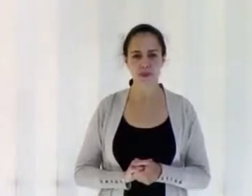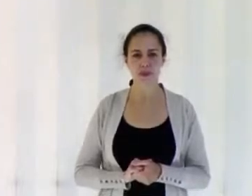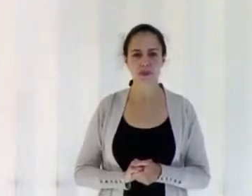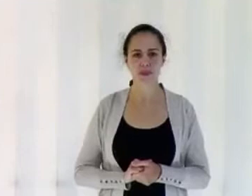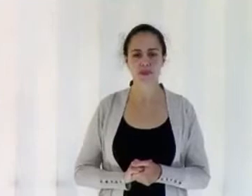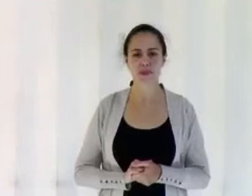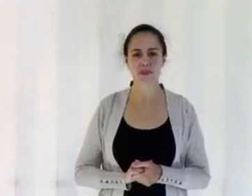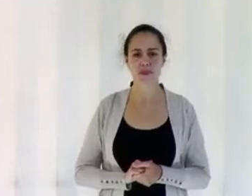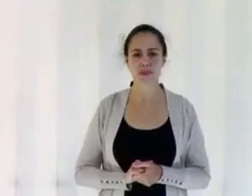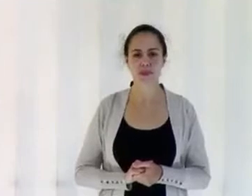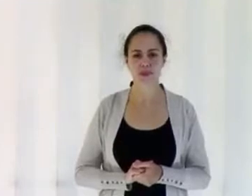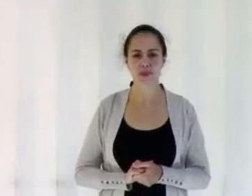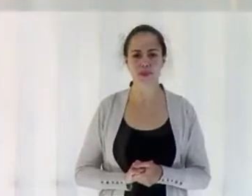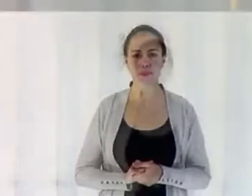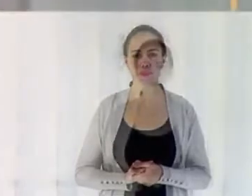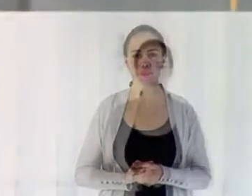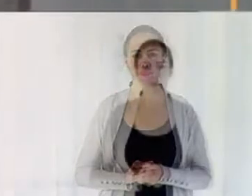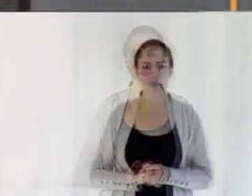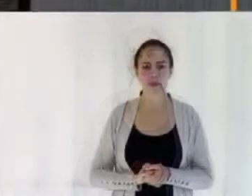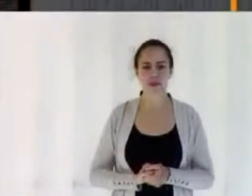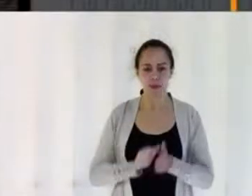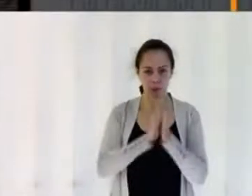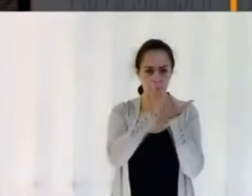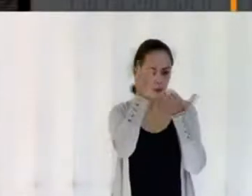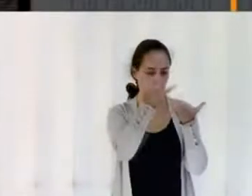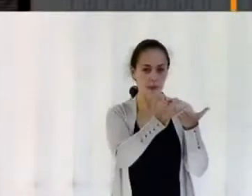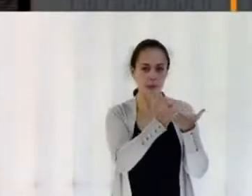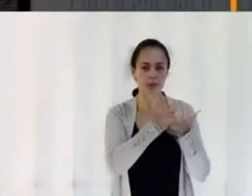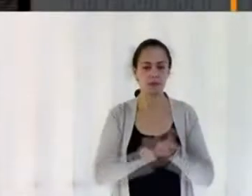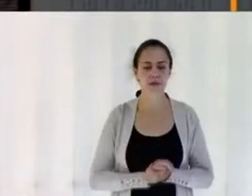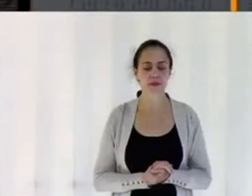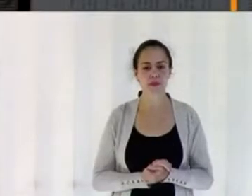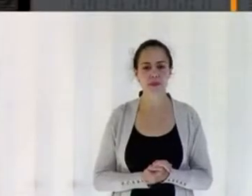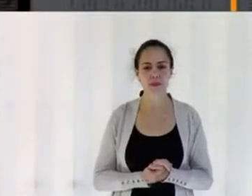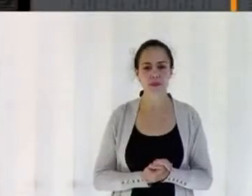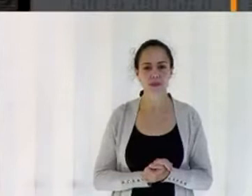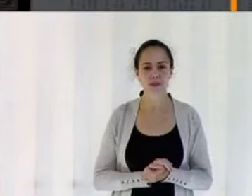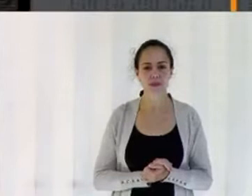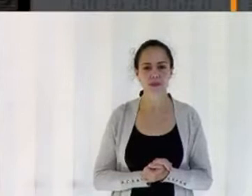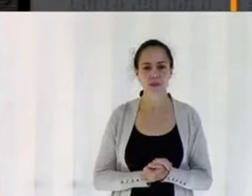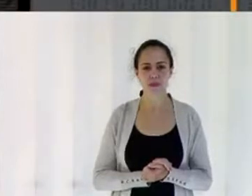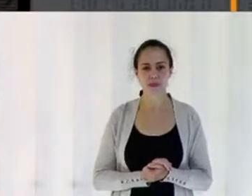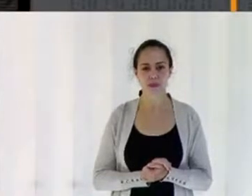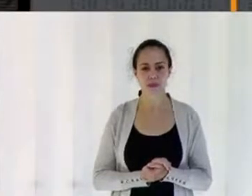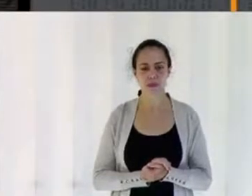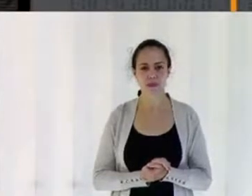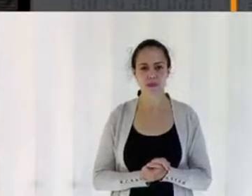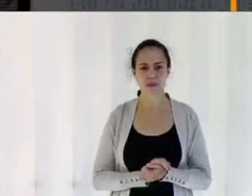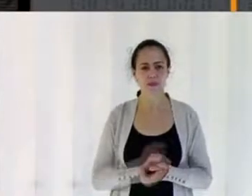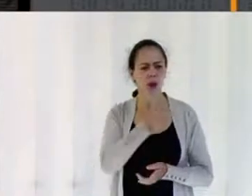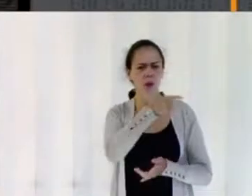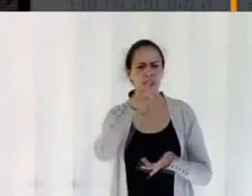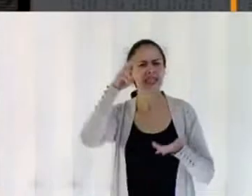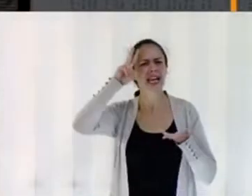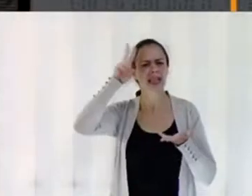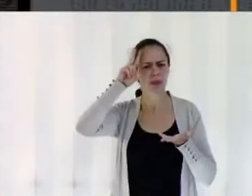Assim diz a palavra do nosso Deus: lembrai-vos dos vossos guias, os quais vos pregaram a palavra